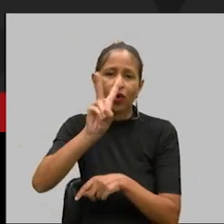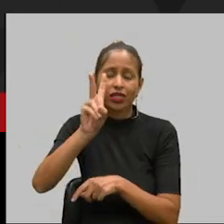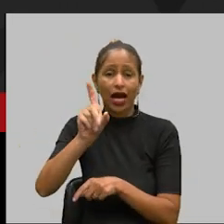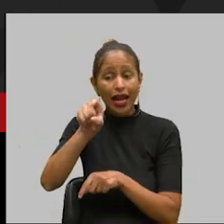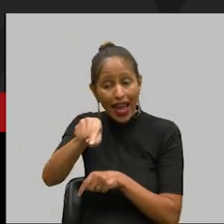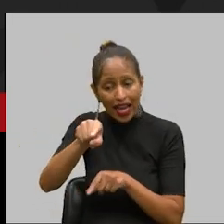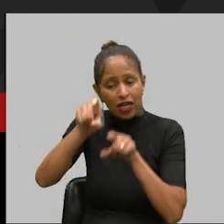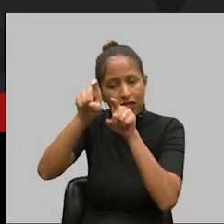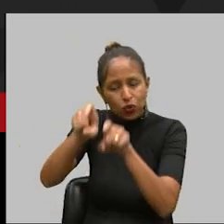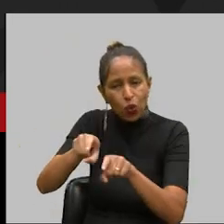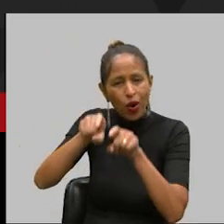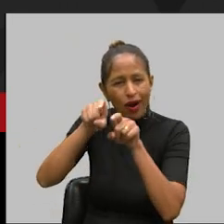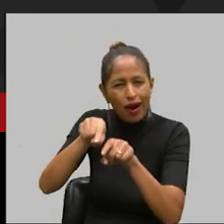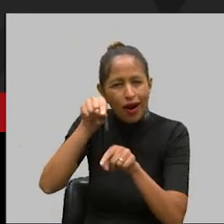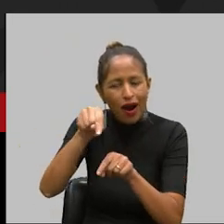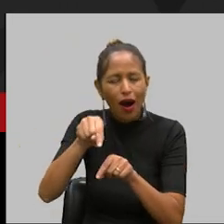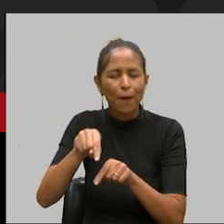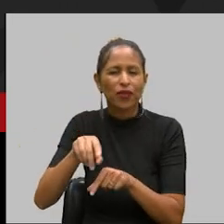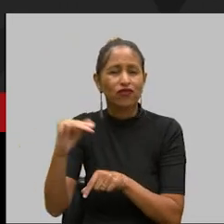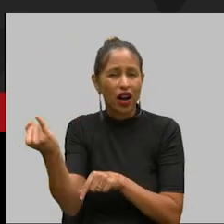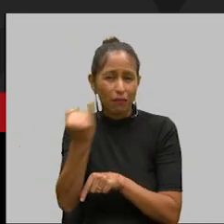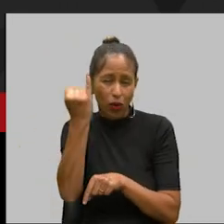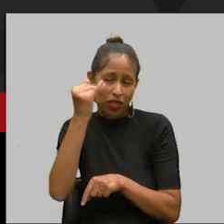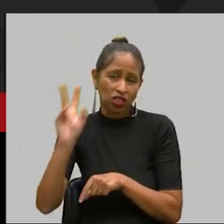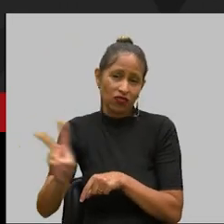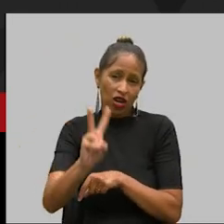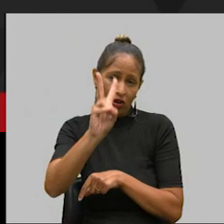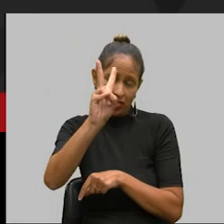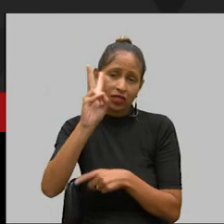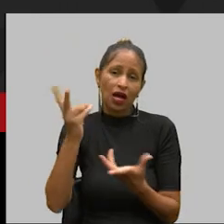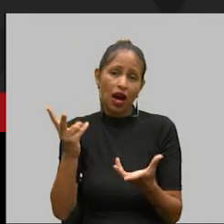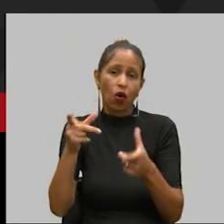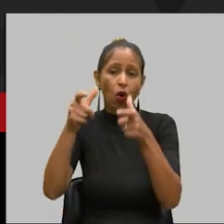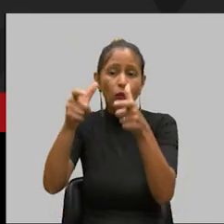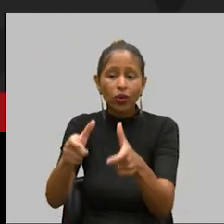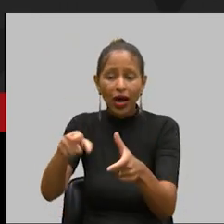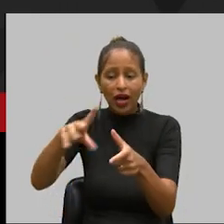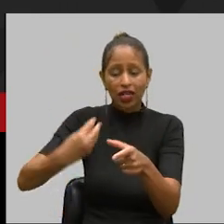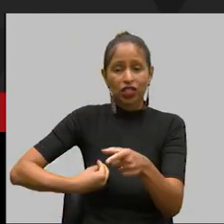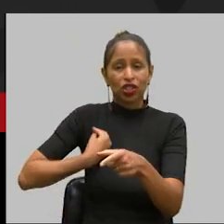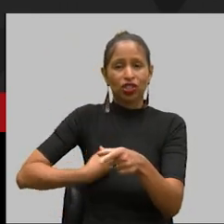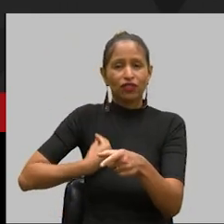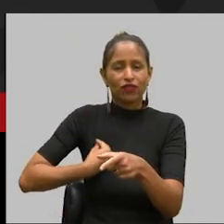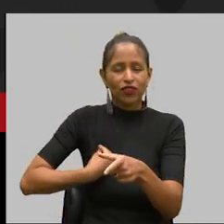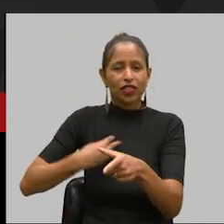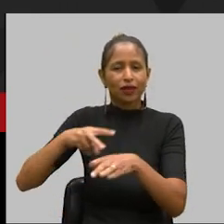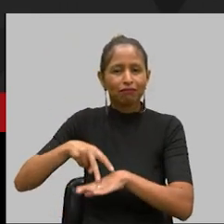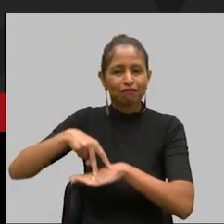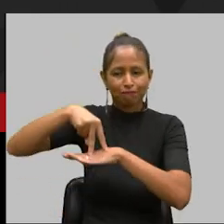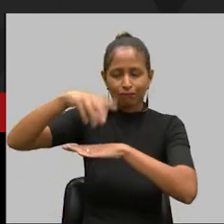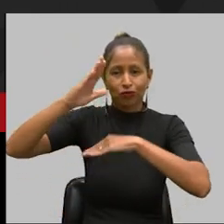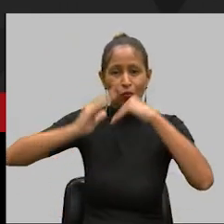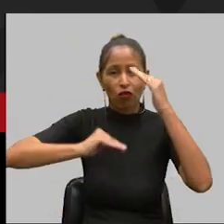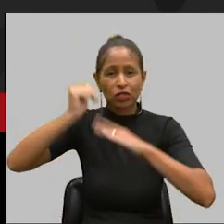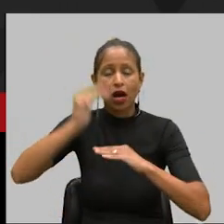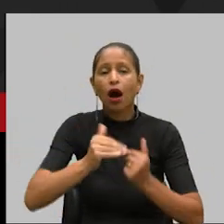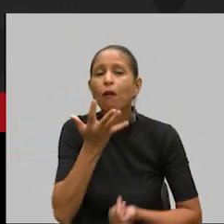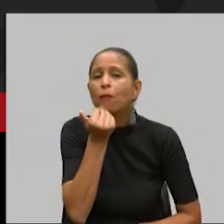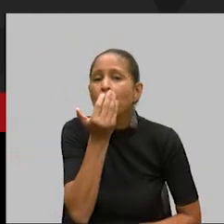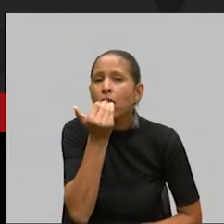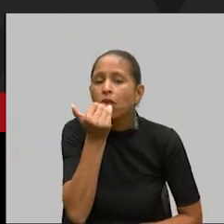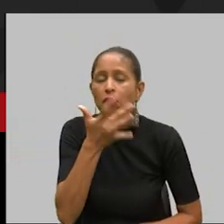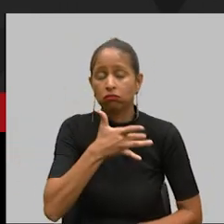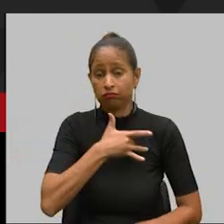campo e que edifique o nosso campo como espaço de vida como espaço de produção de alimentos saudáveis